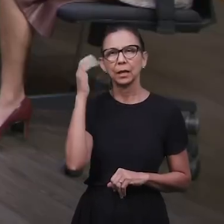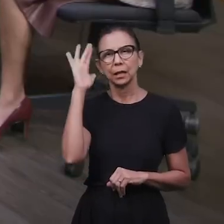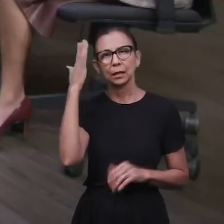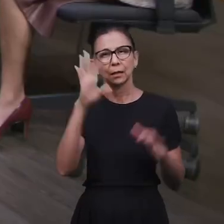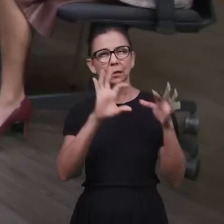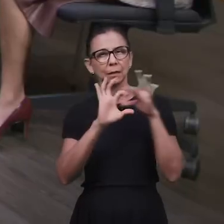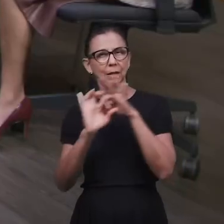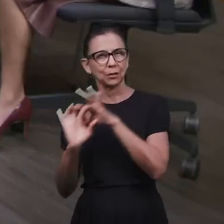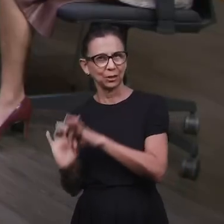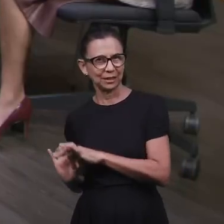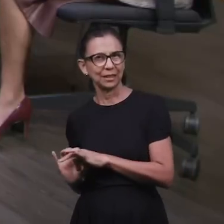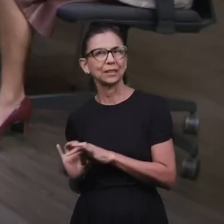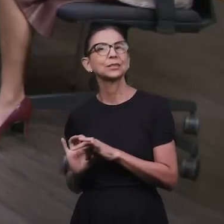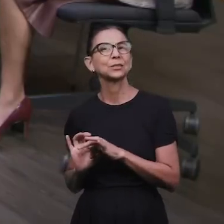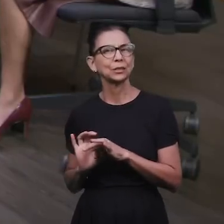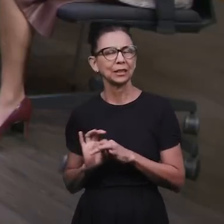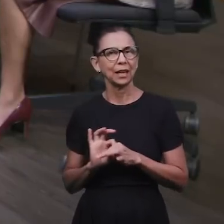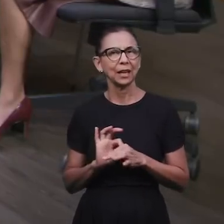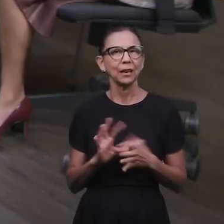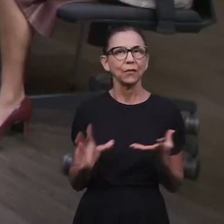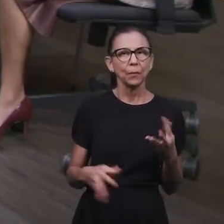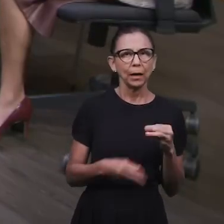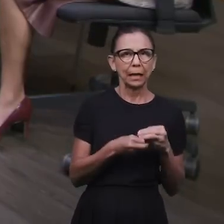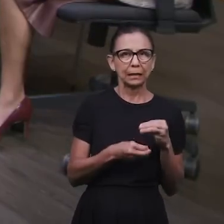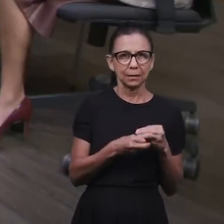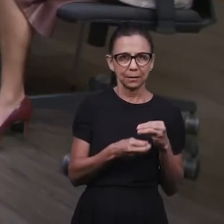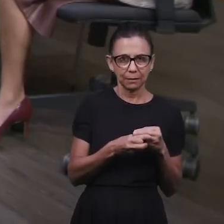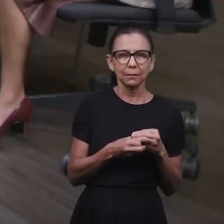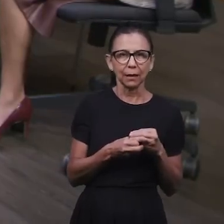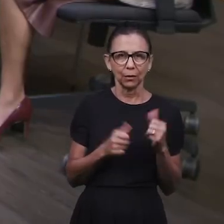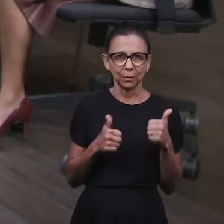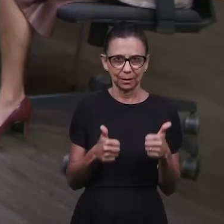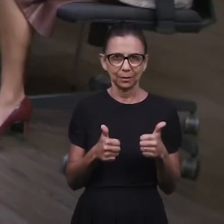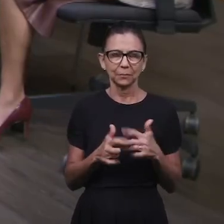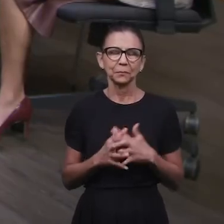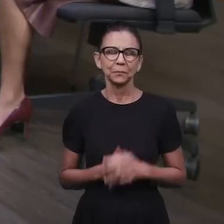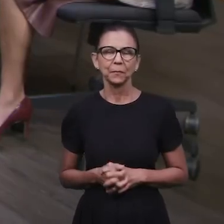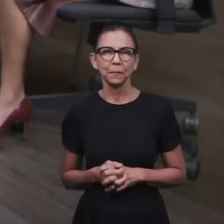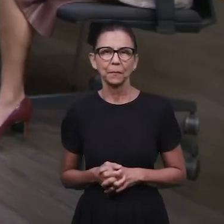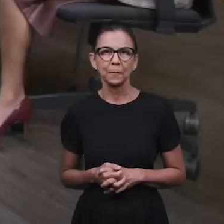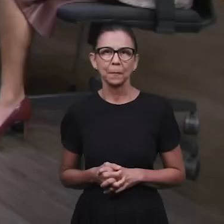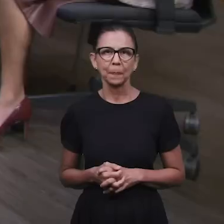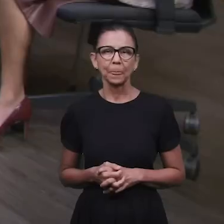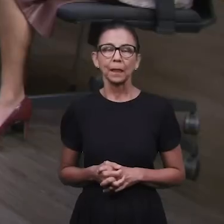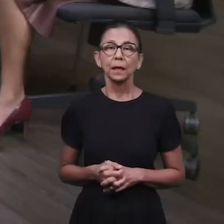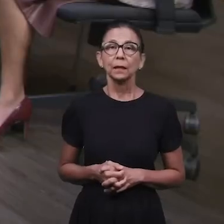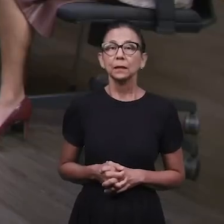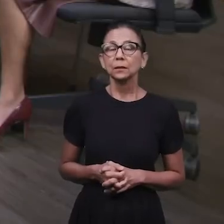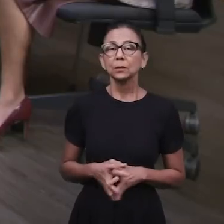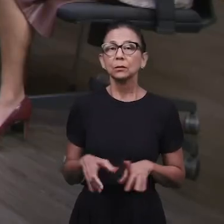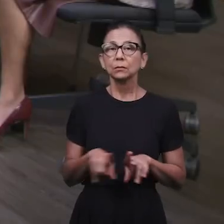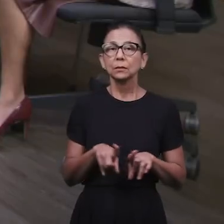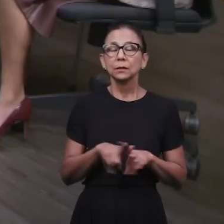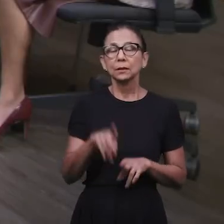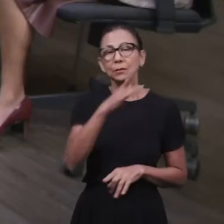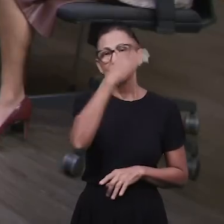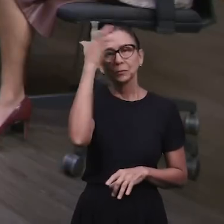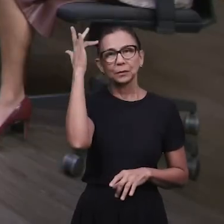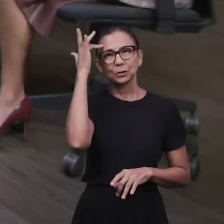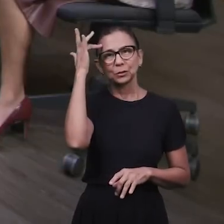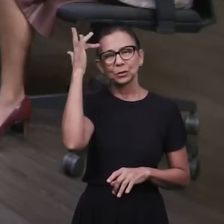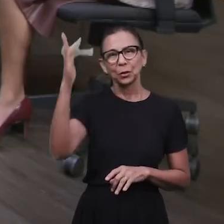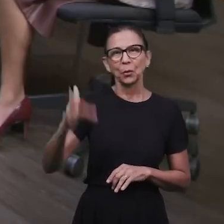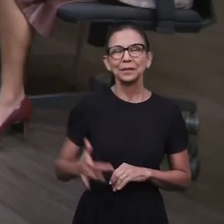gente vai entender todo o contexto, né? Completar todo o contexto. Bom, a gente tem